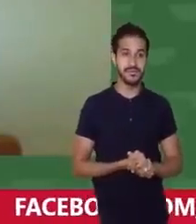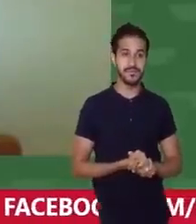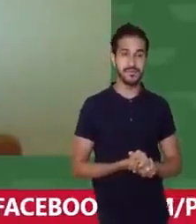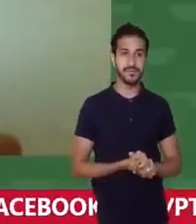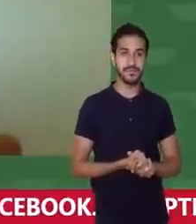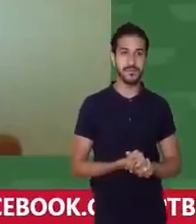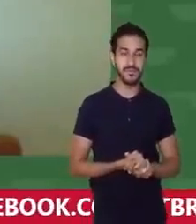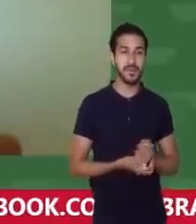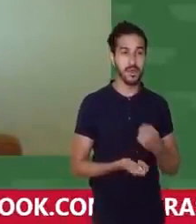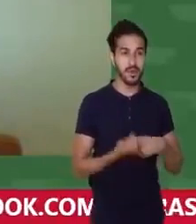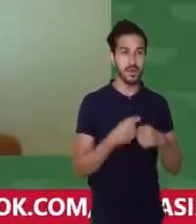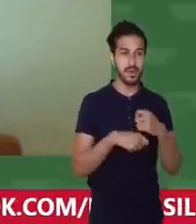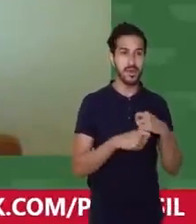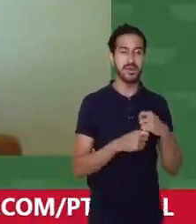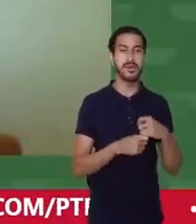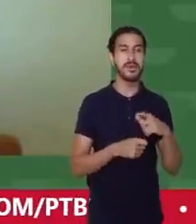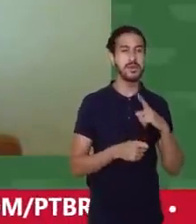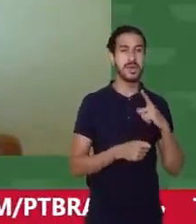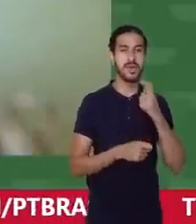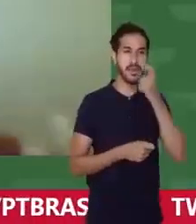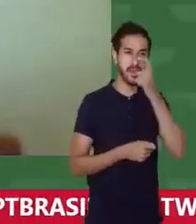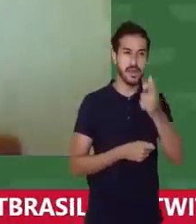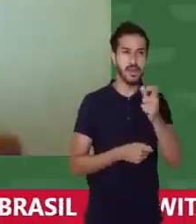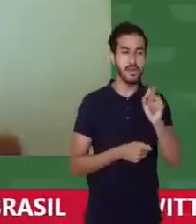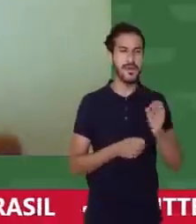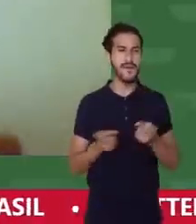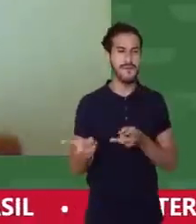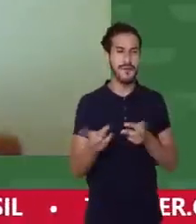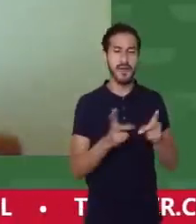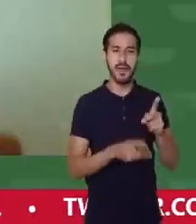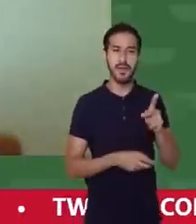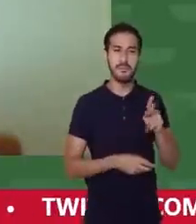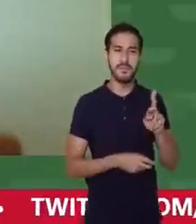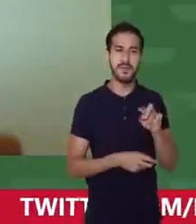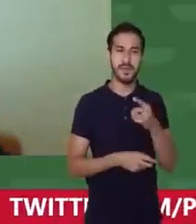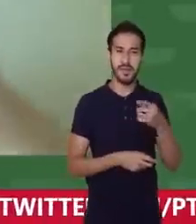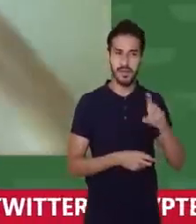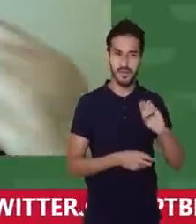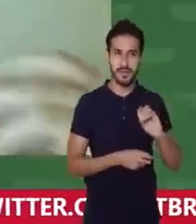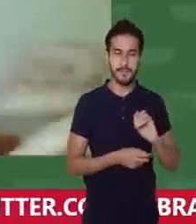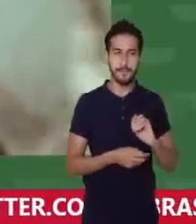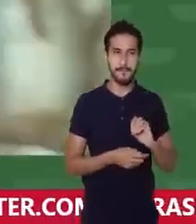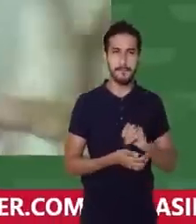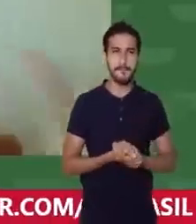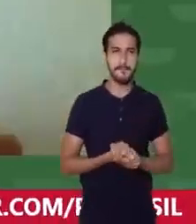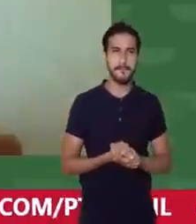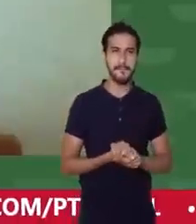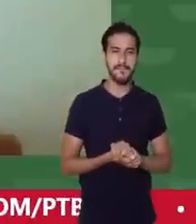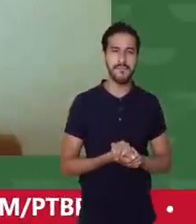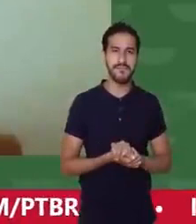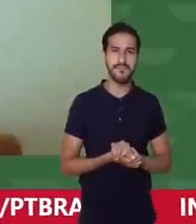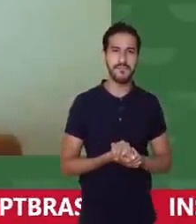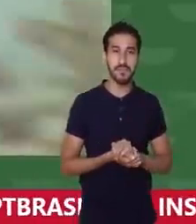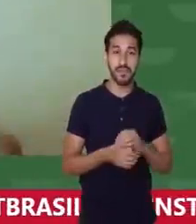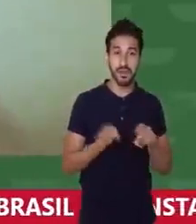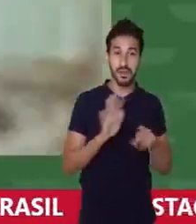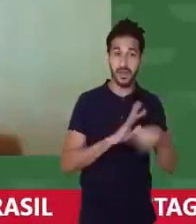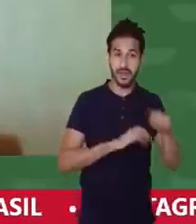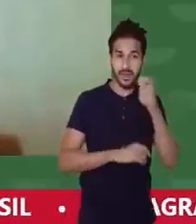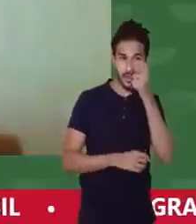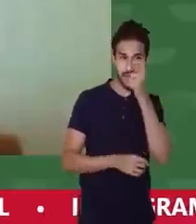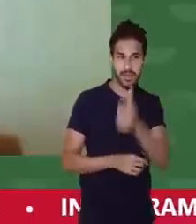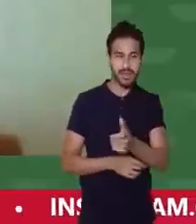o mercado financeiro tinha interesse nas privatizações. e aquele profundo interesse